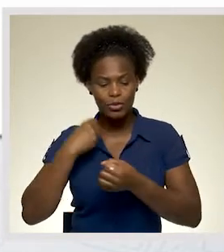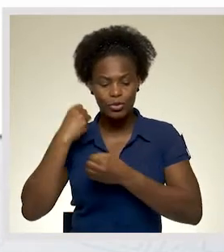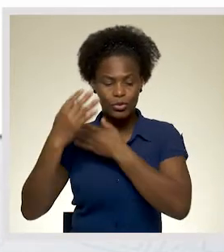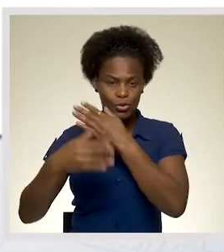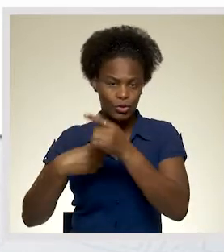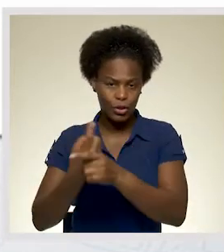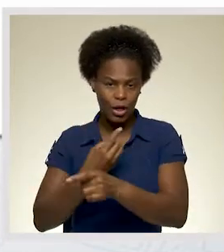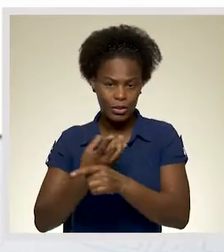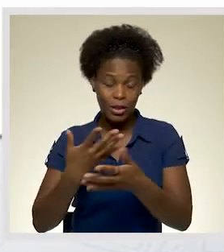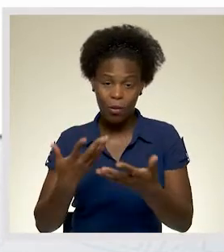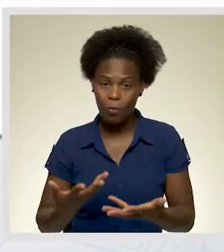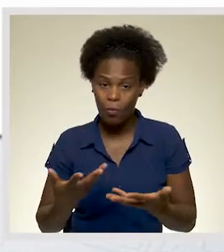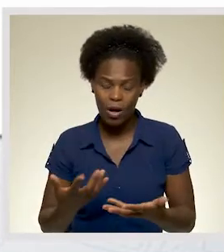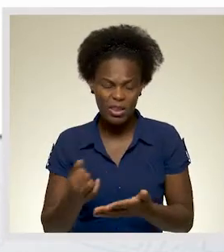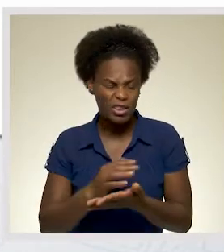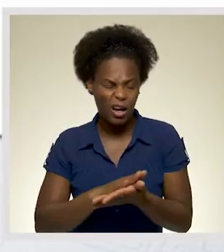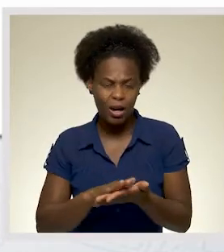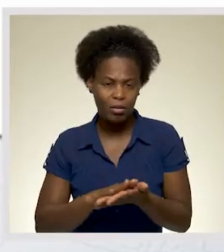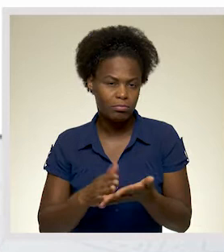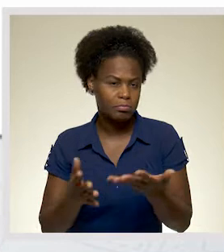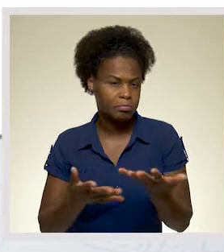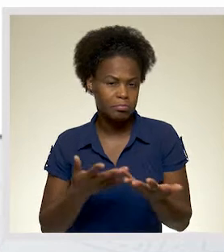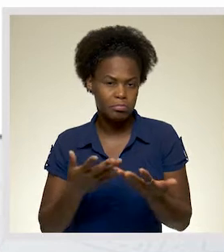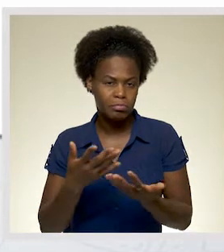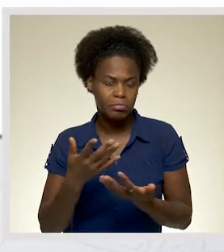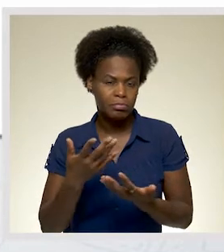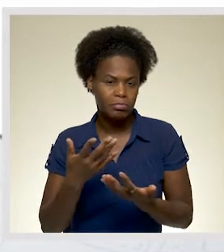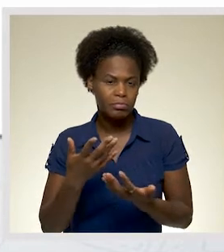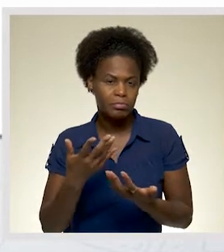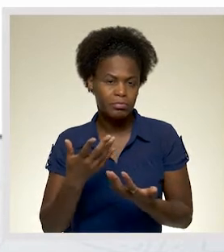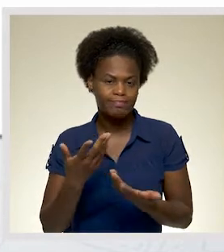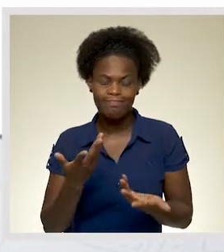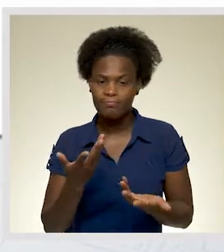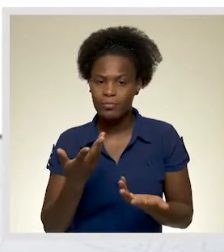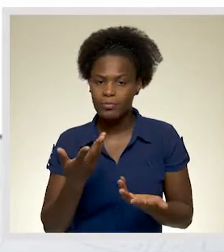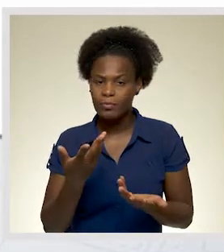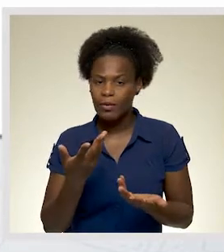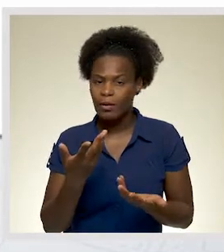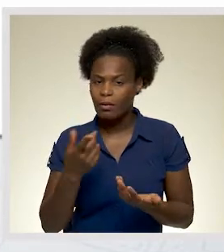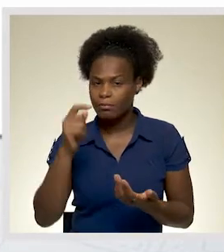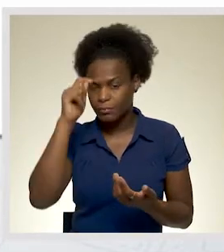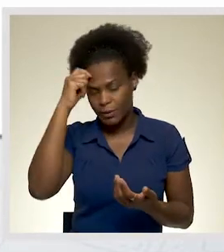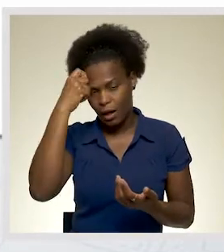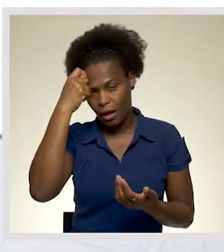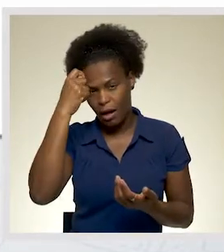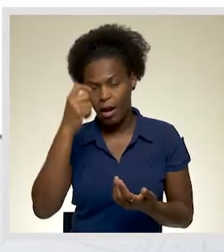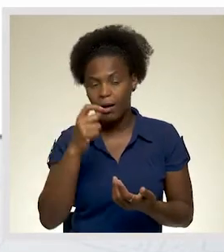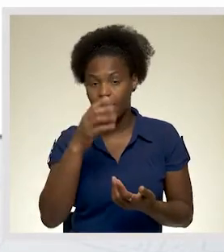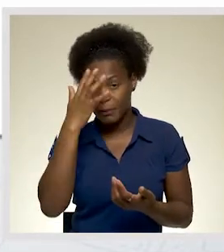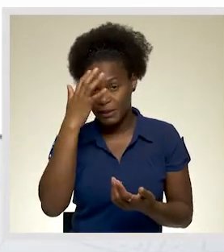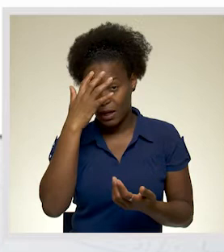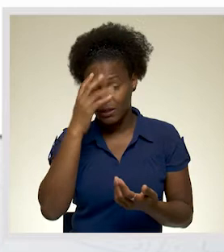atual sem comprometer a capacidade de atender às